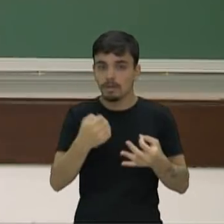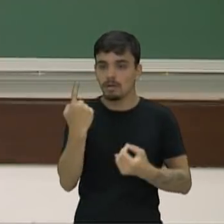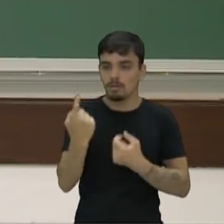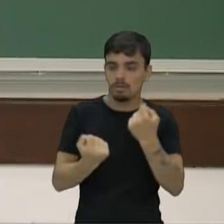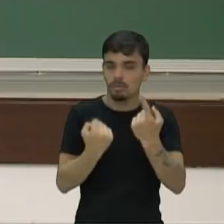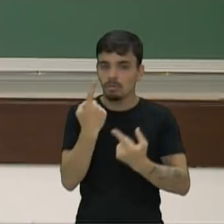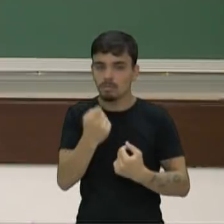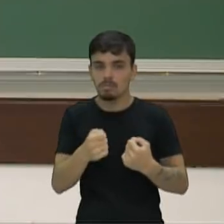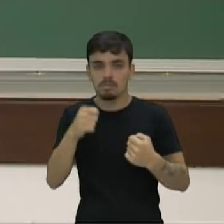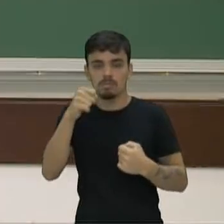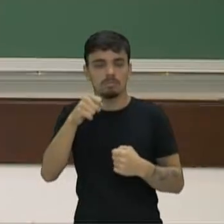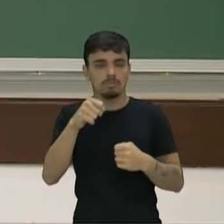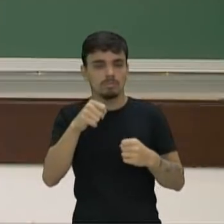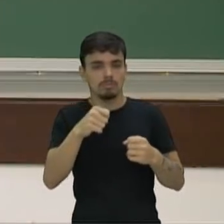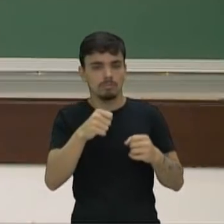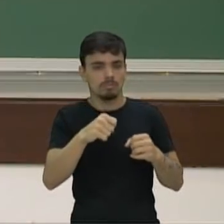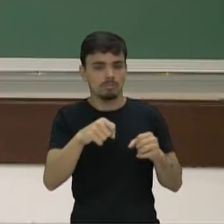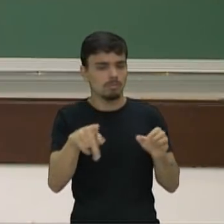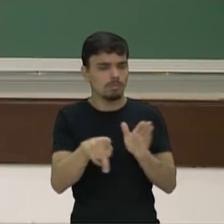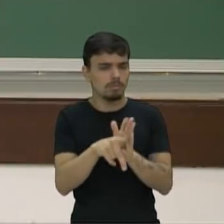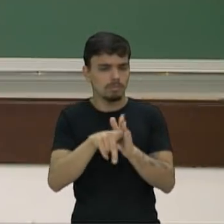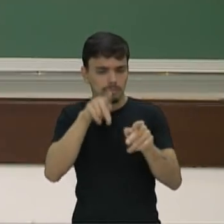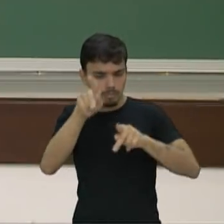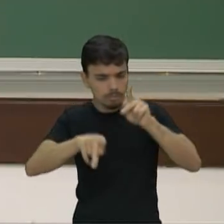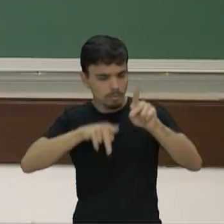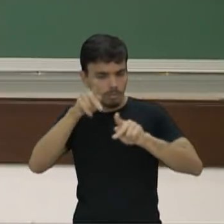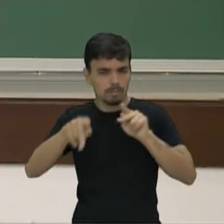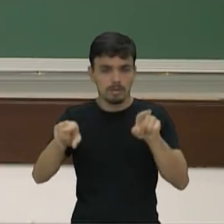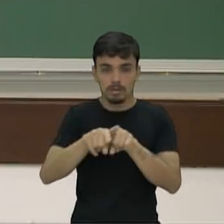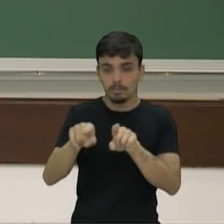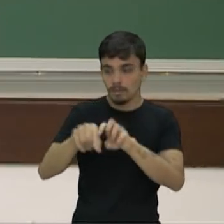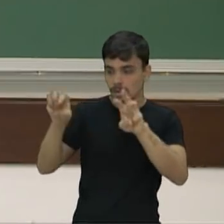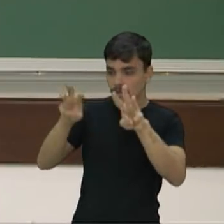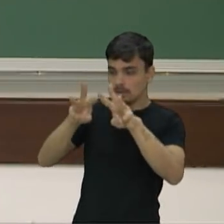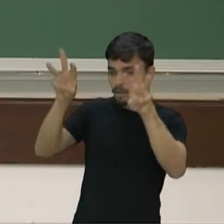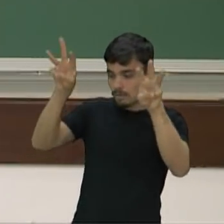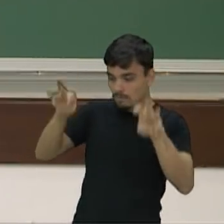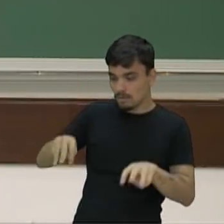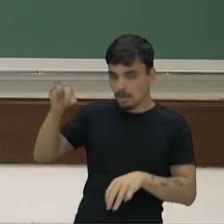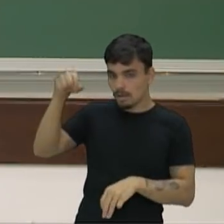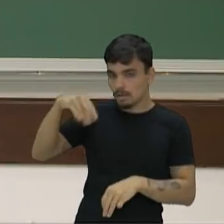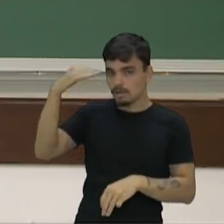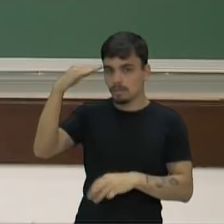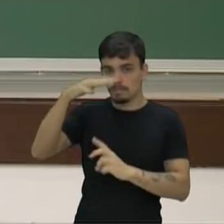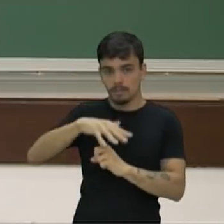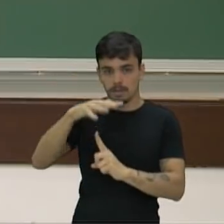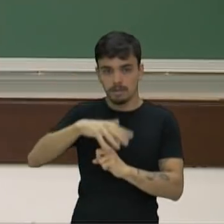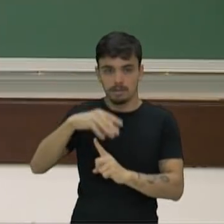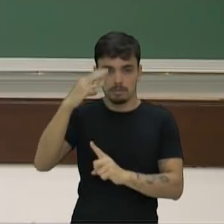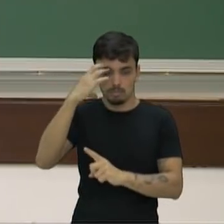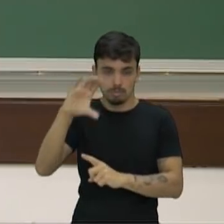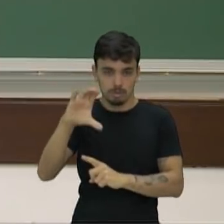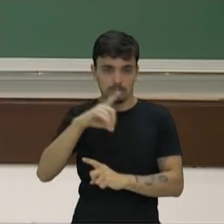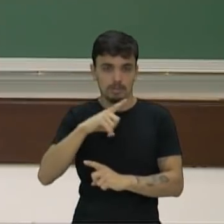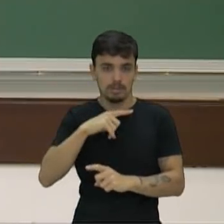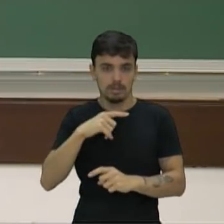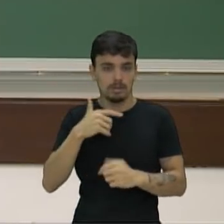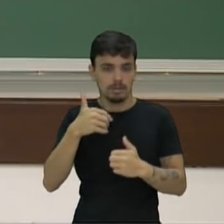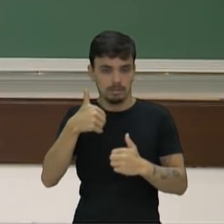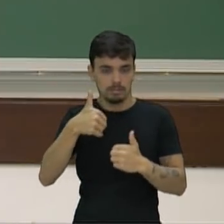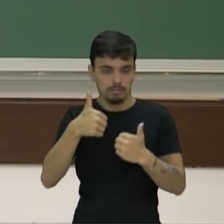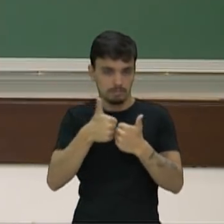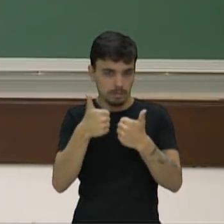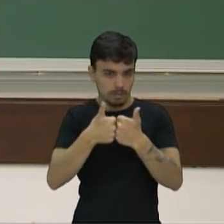alguns edifícios públicos, como por exemplo a Universidade Federal do Paraná, ali na frente da Santos Andrades, aqui